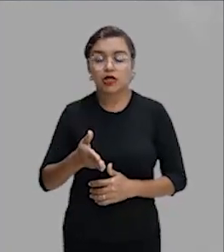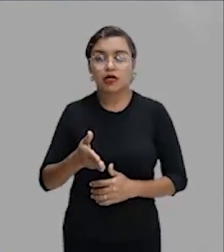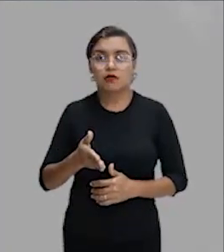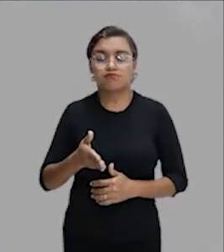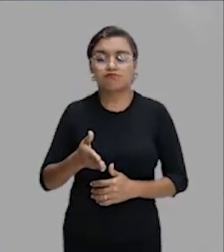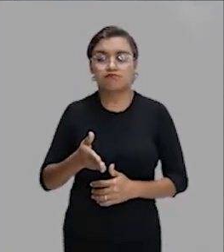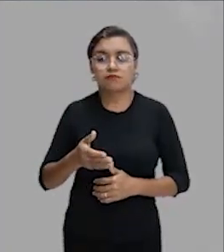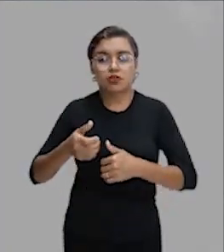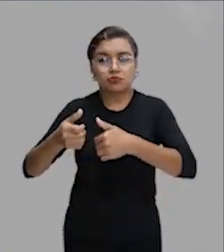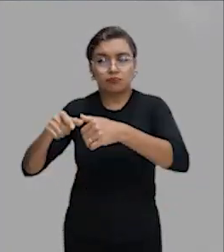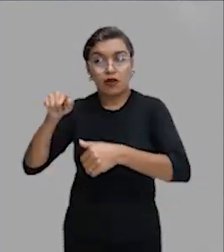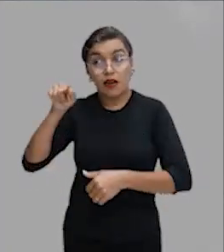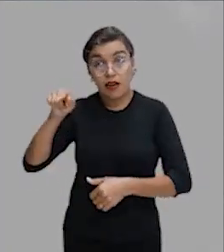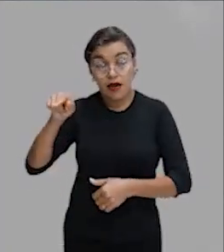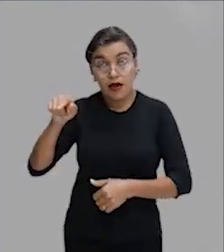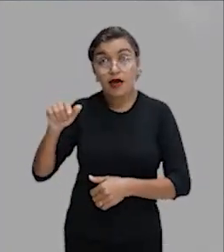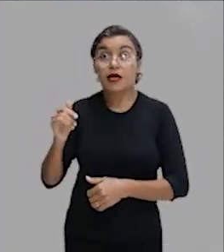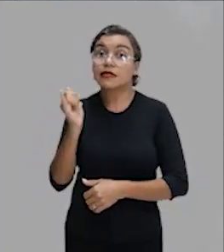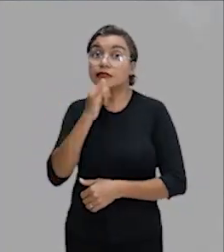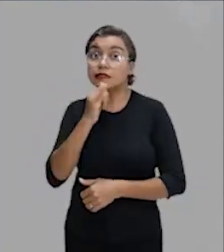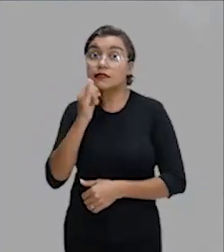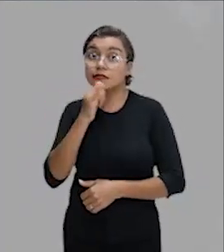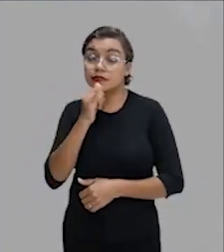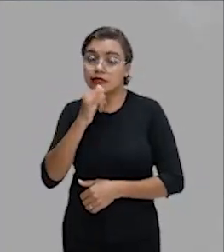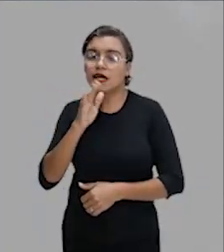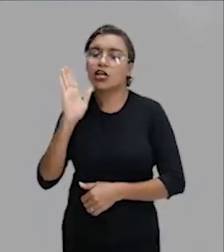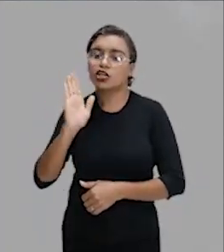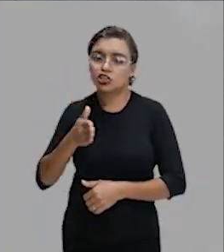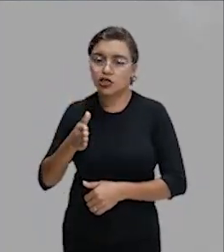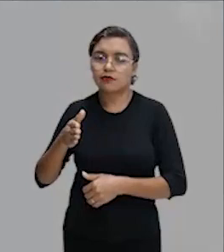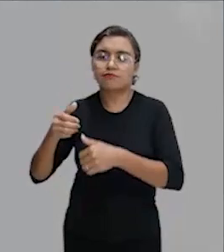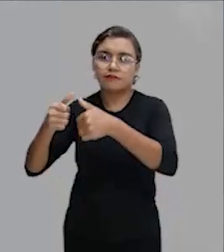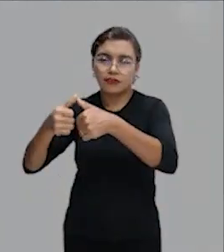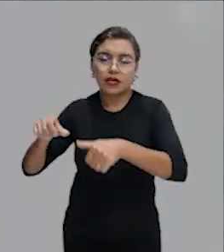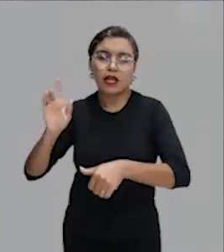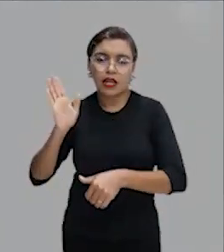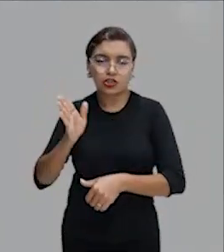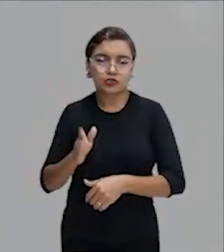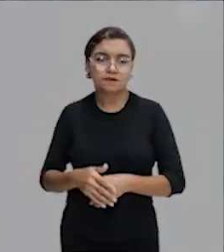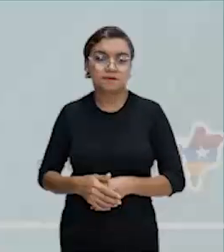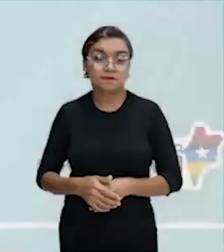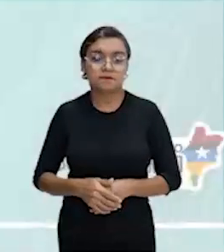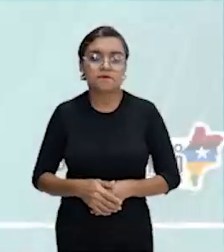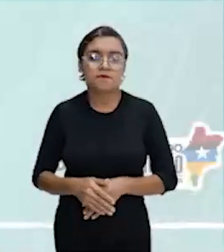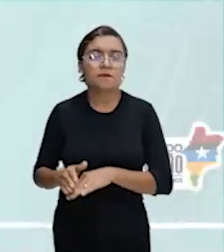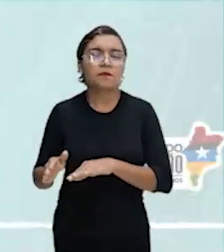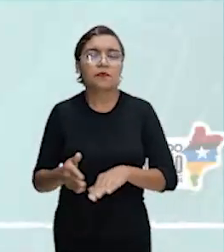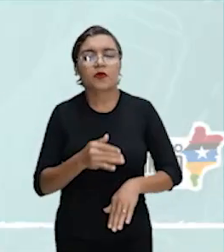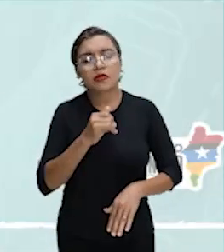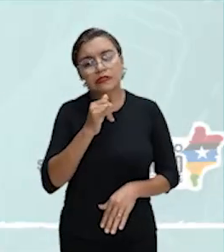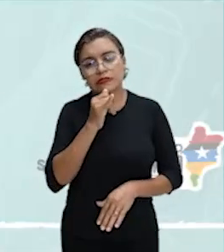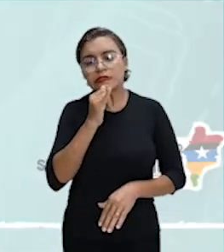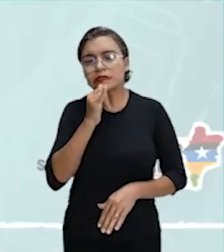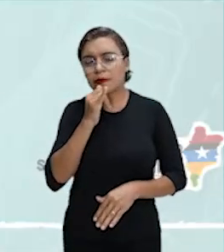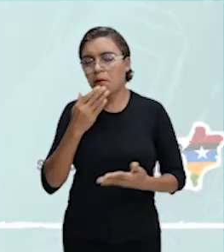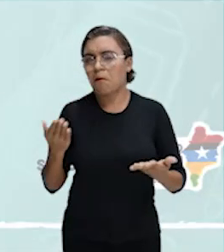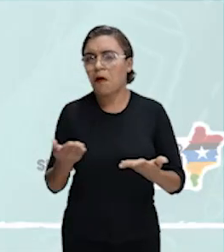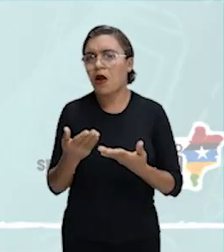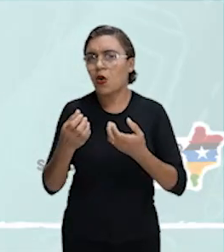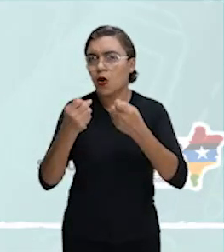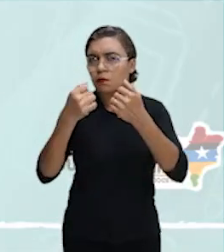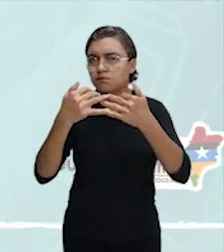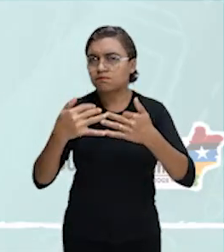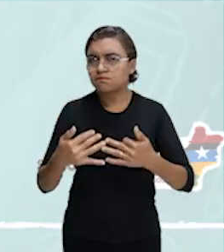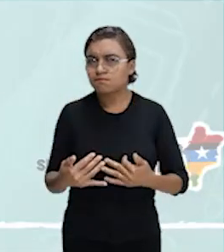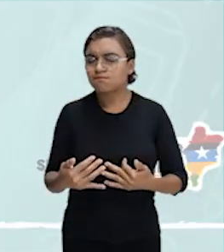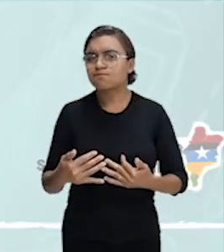Itália. Então, falar de alguma coisa que já aconteceu ou que ocorreu. E aí eu vou mostrar para vocês um exercício, por exemplo, em que nós